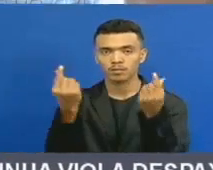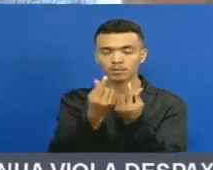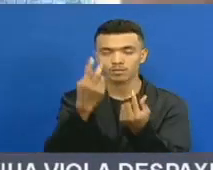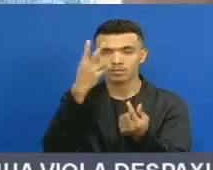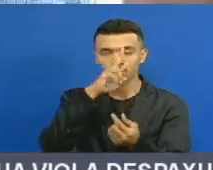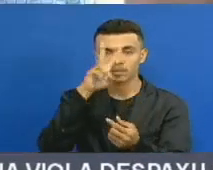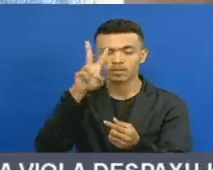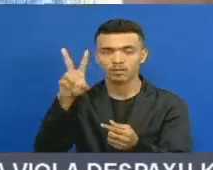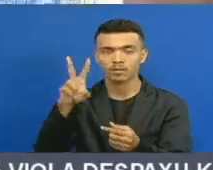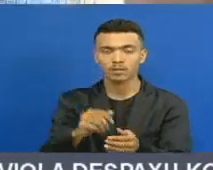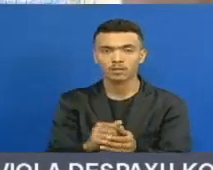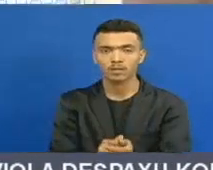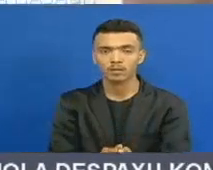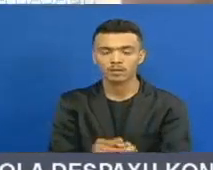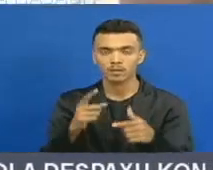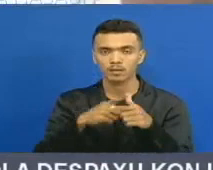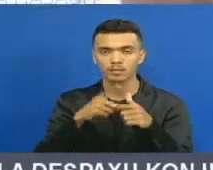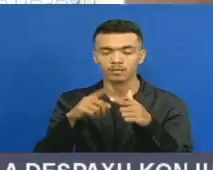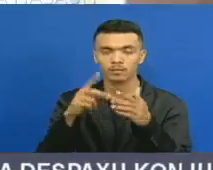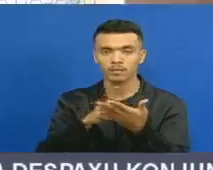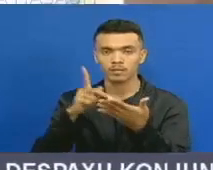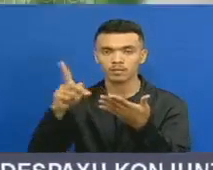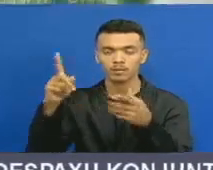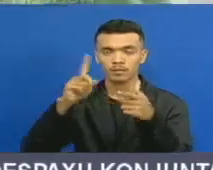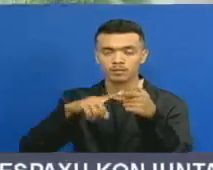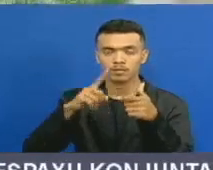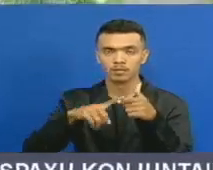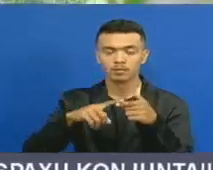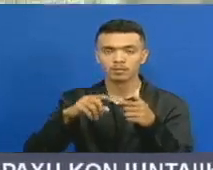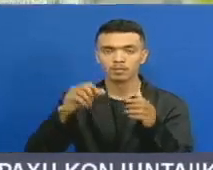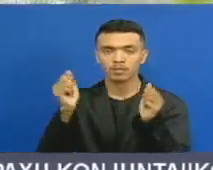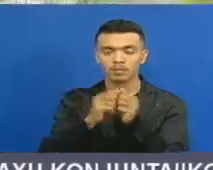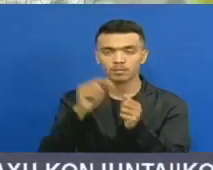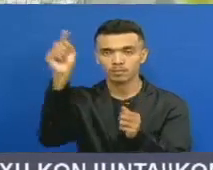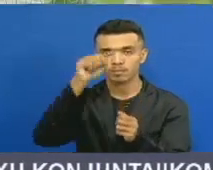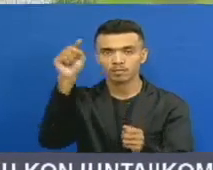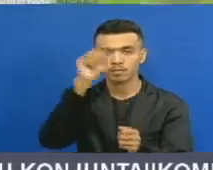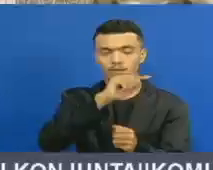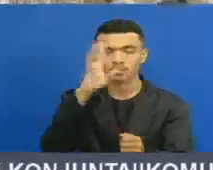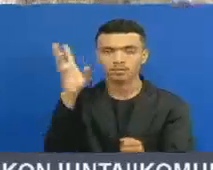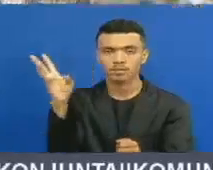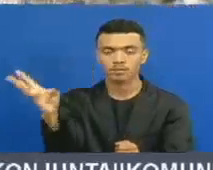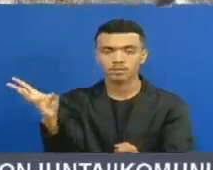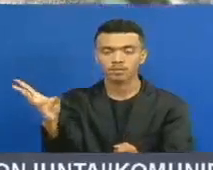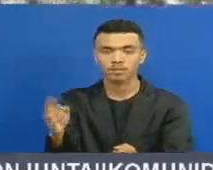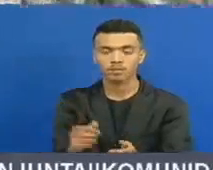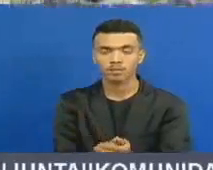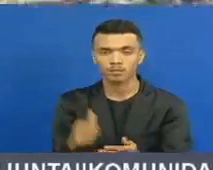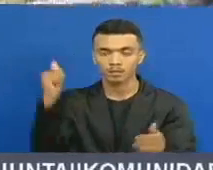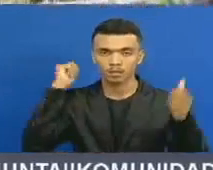de observa processo refere, ha foi halo pagamento segundo fase, ho por cento nenolo. Dada une